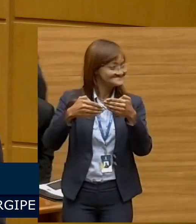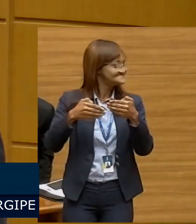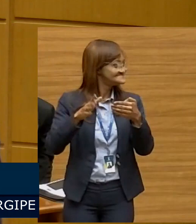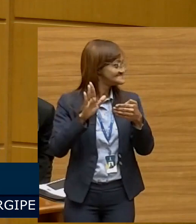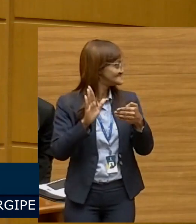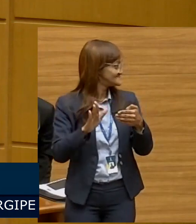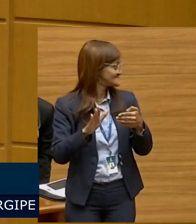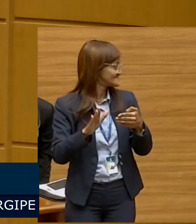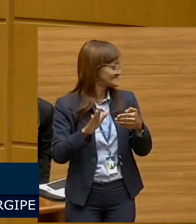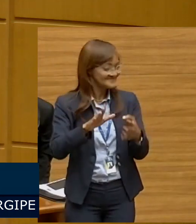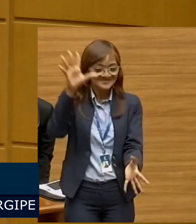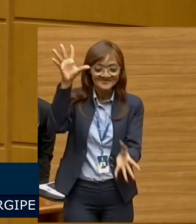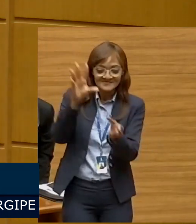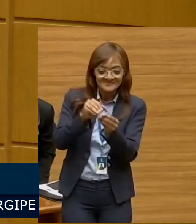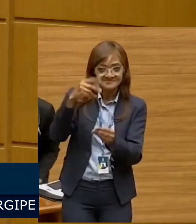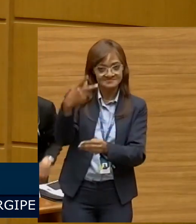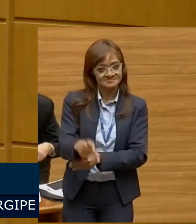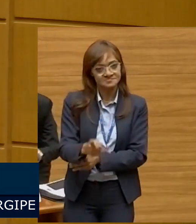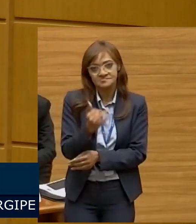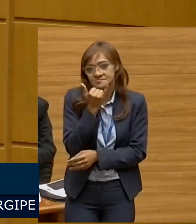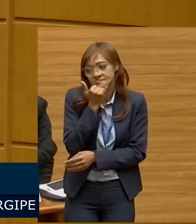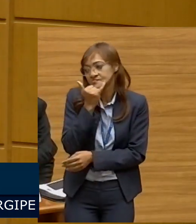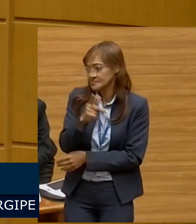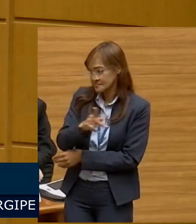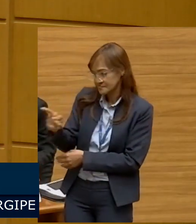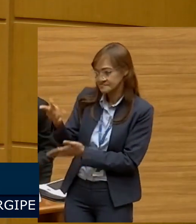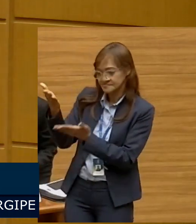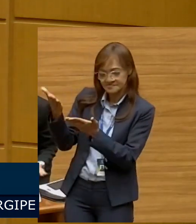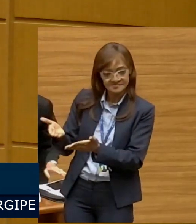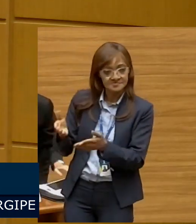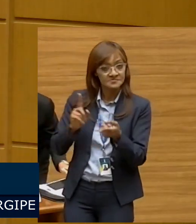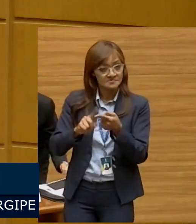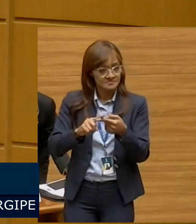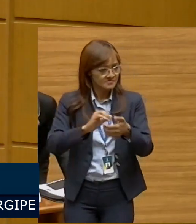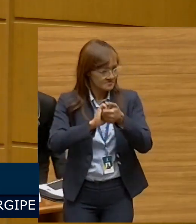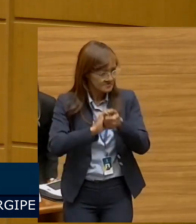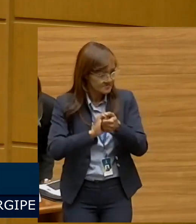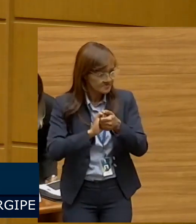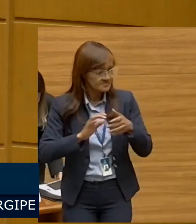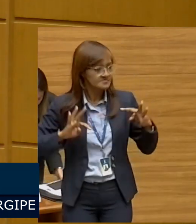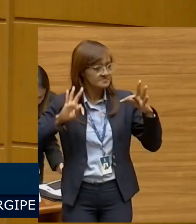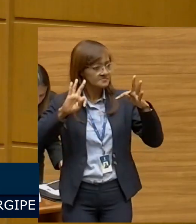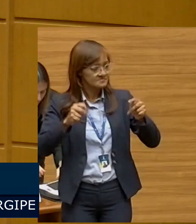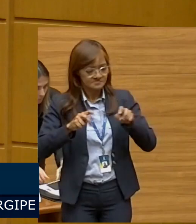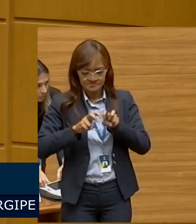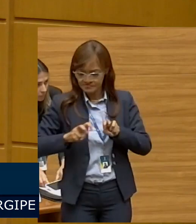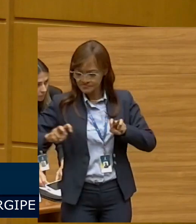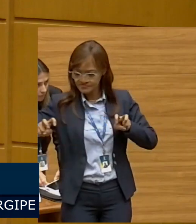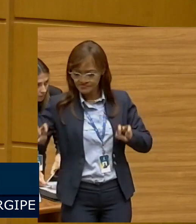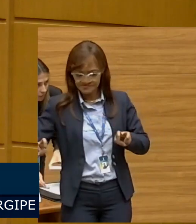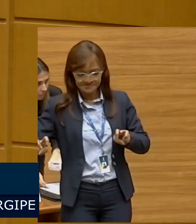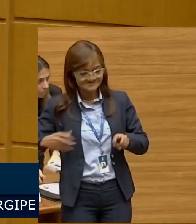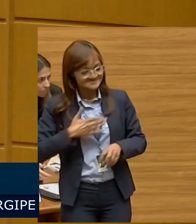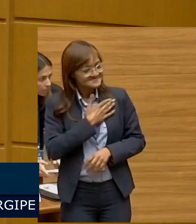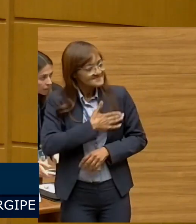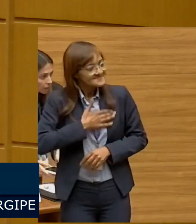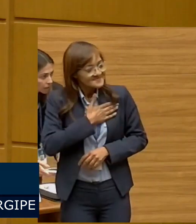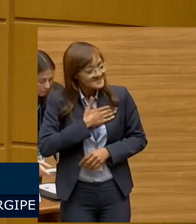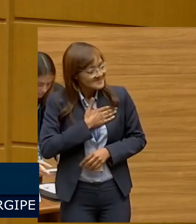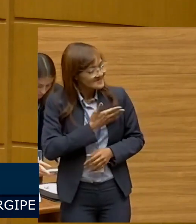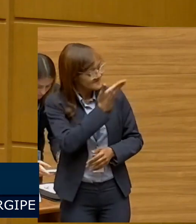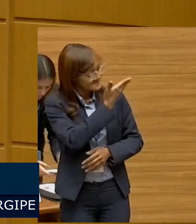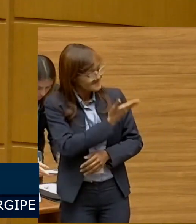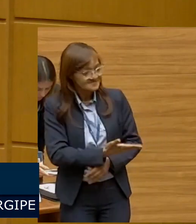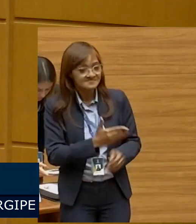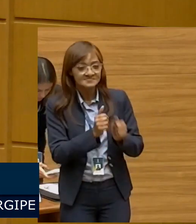de fazer um resumo aqui, senhora presidente. Agradecer aqui, cumprimentar também todos os que compõem essa mesa, é um prazer imenso estar com uma